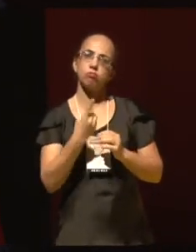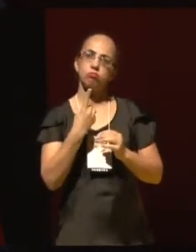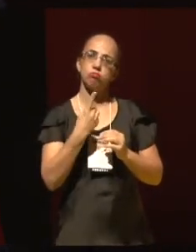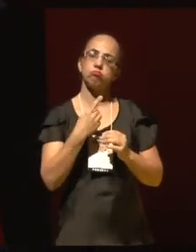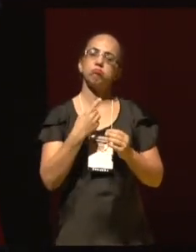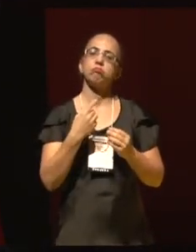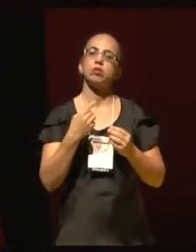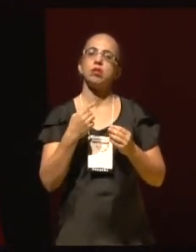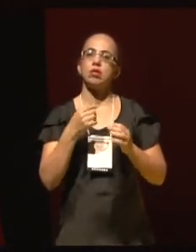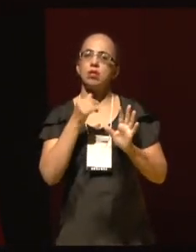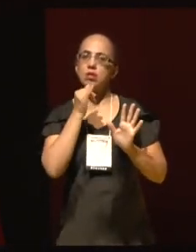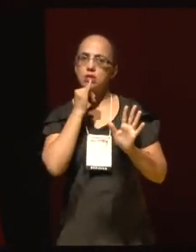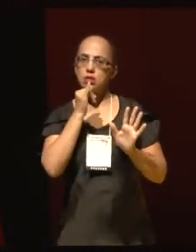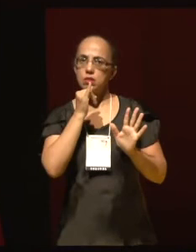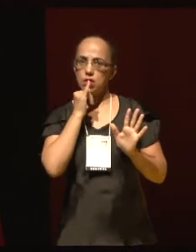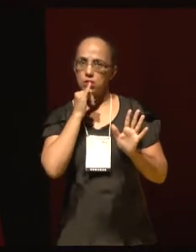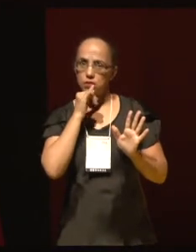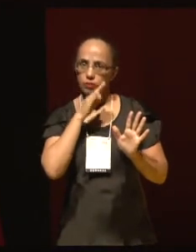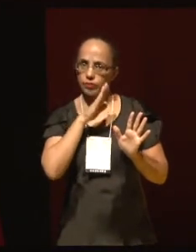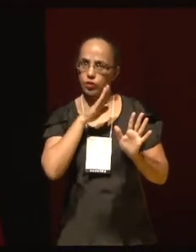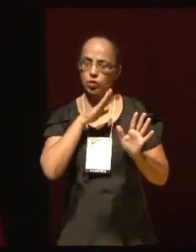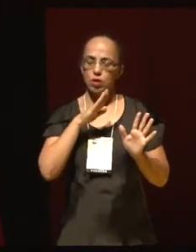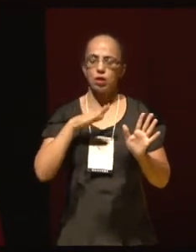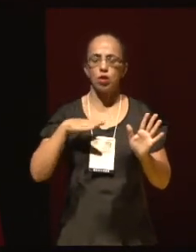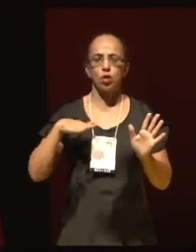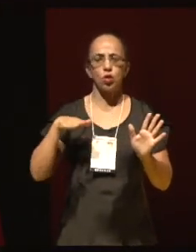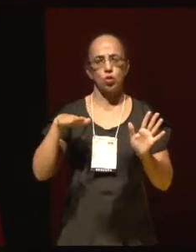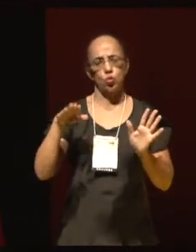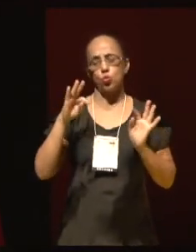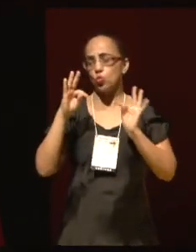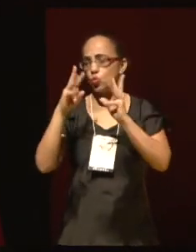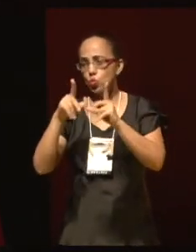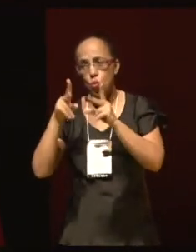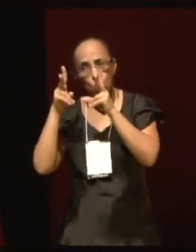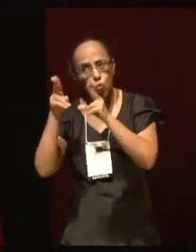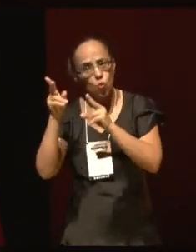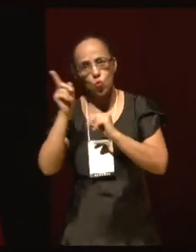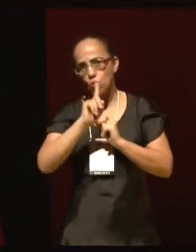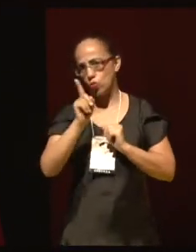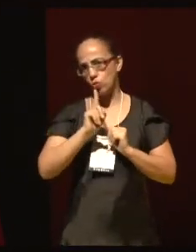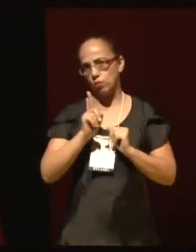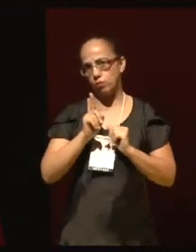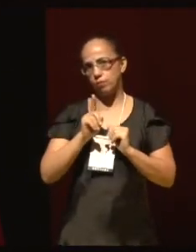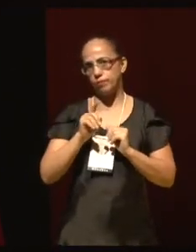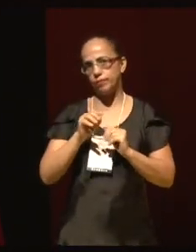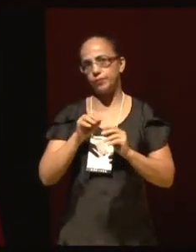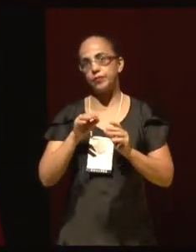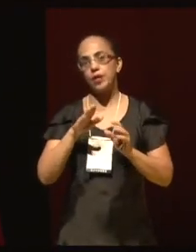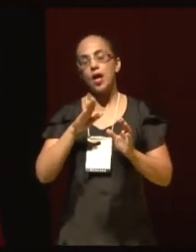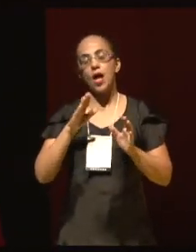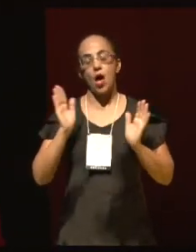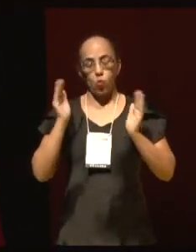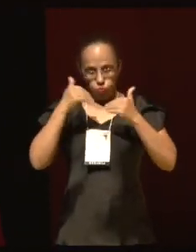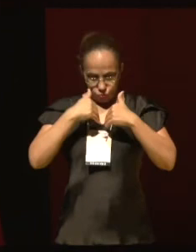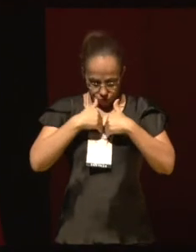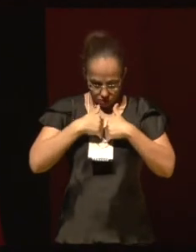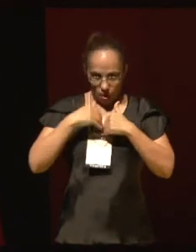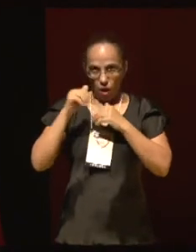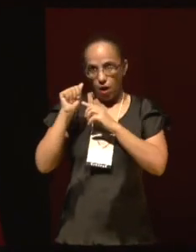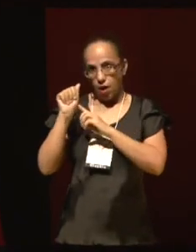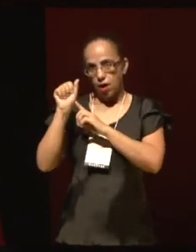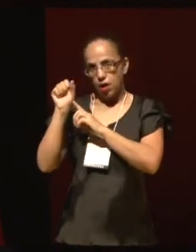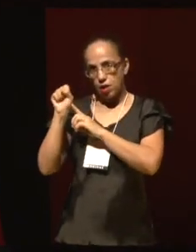simplesmente estou falando de uma generalidade, não estou falando que todas as pessoas dentro do aspecto autista